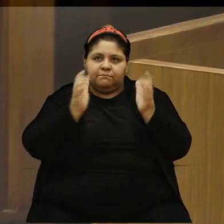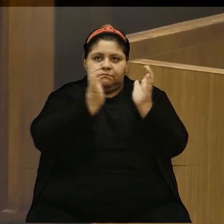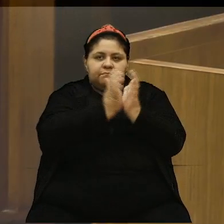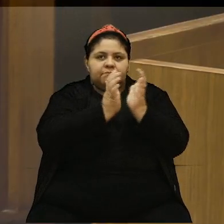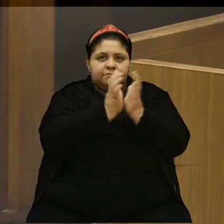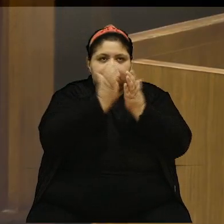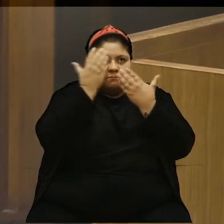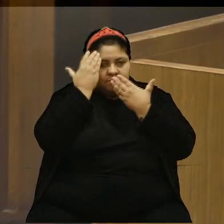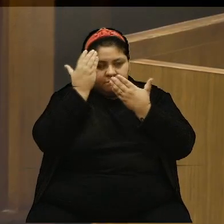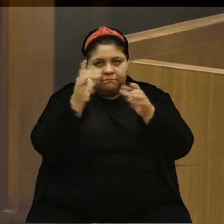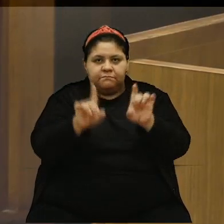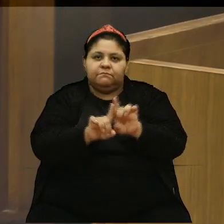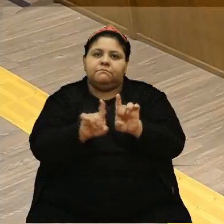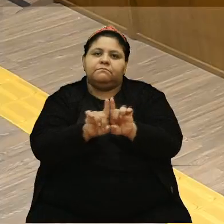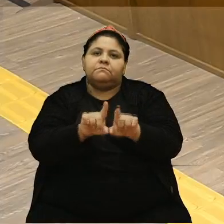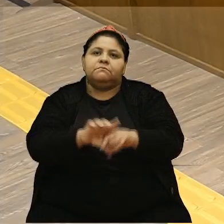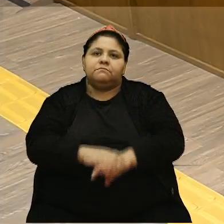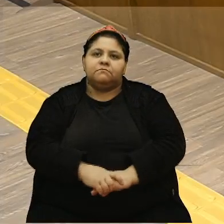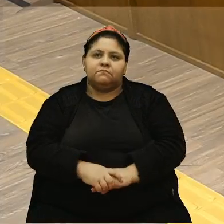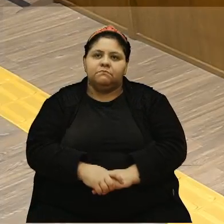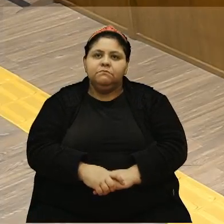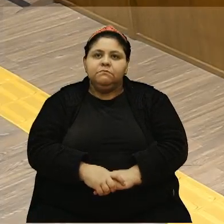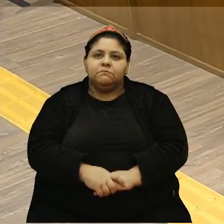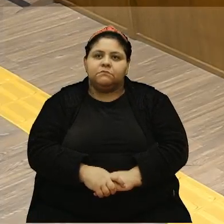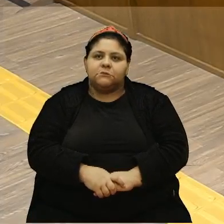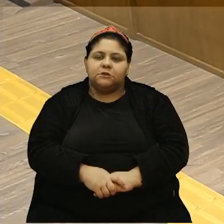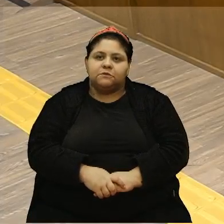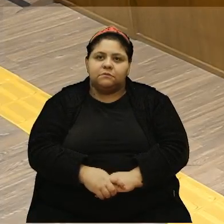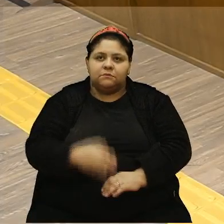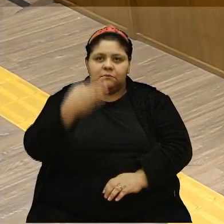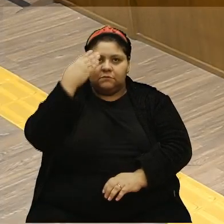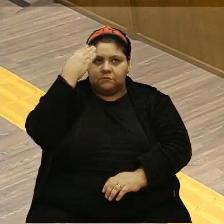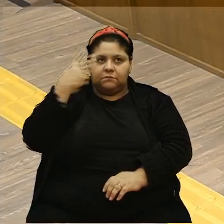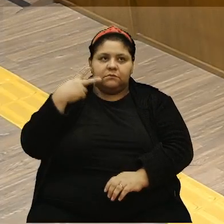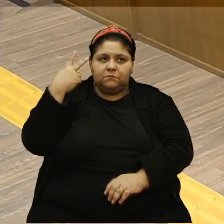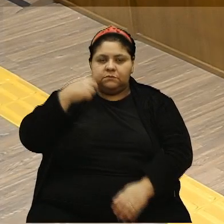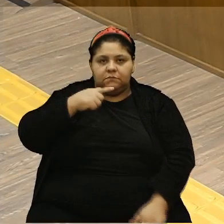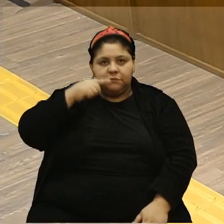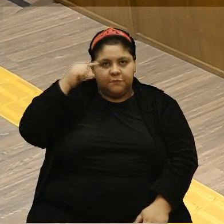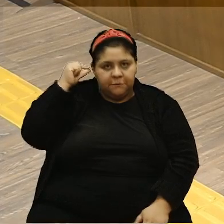obrigado. Obrigada, vereadora Aldonei.